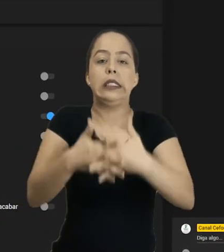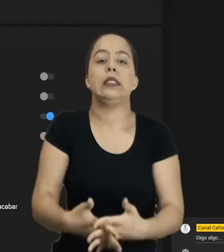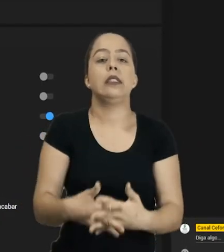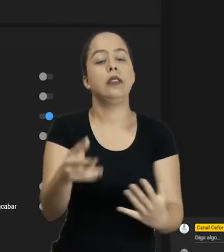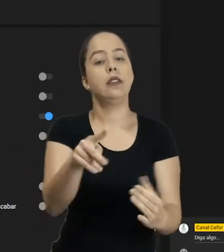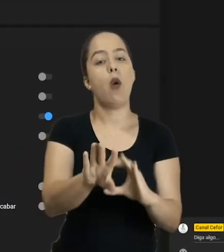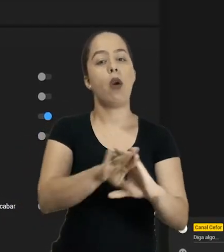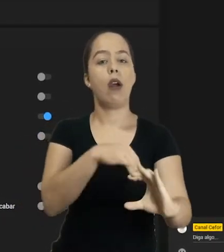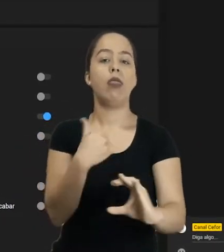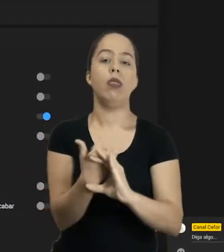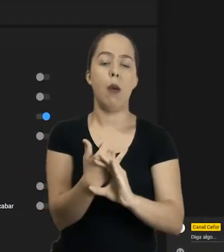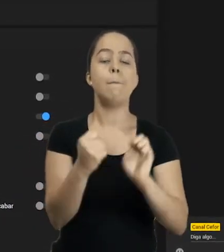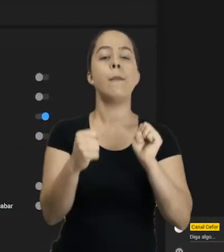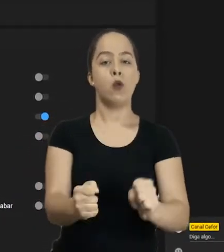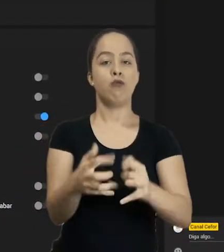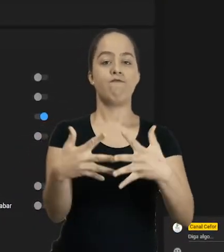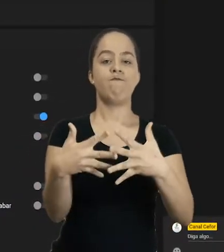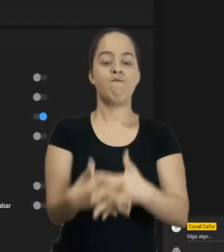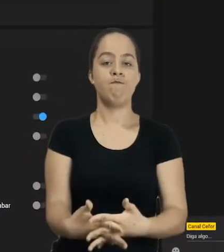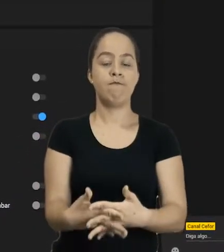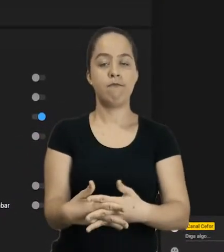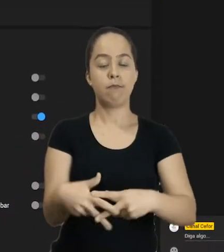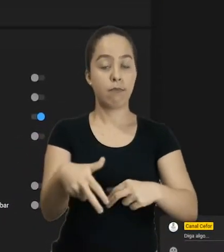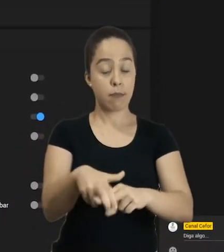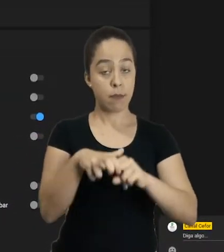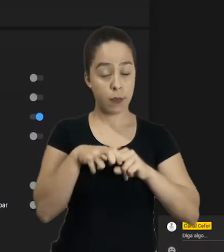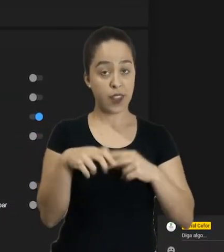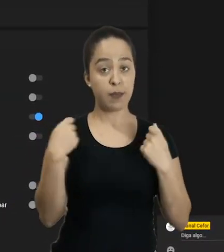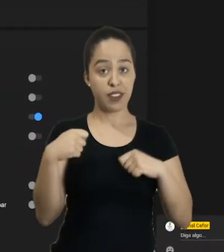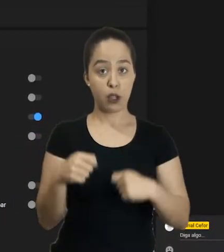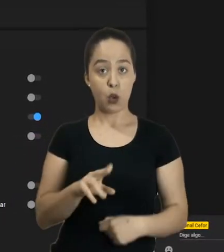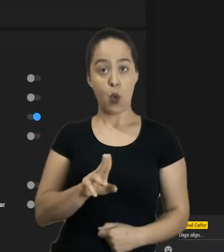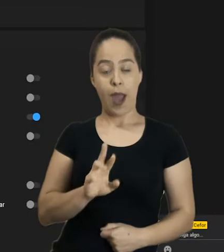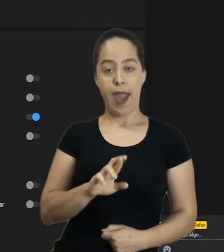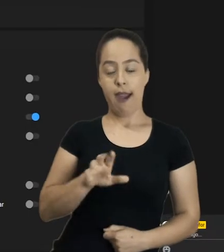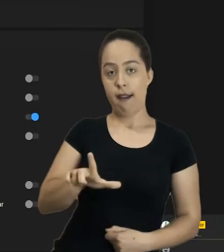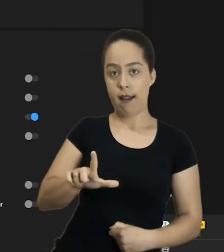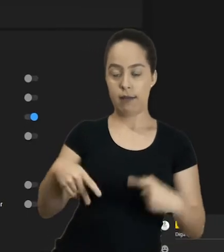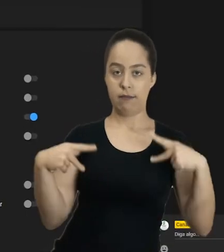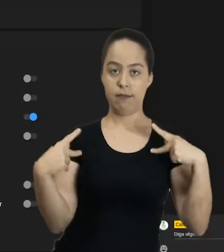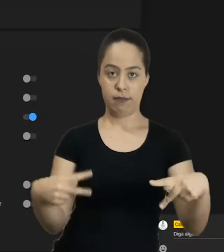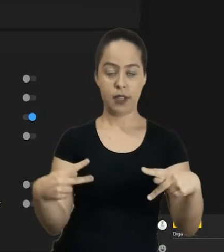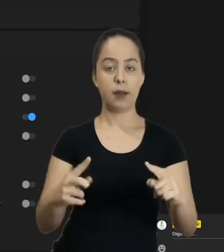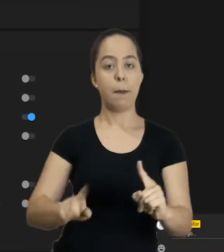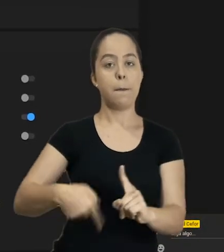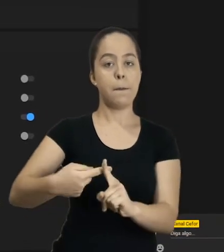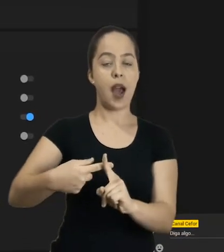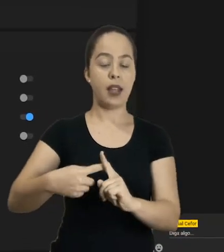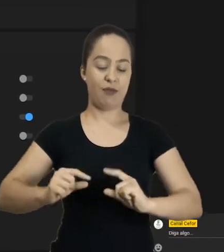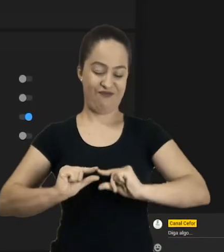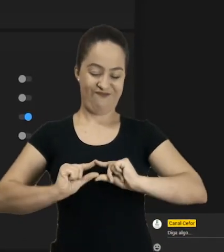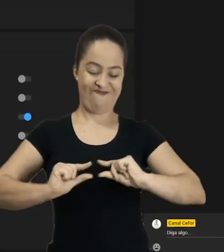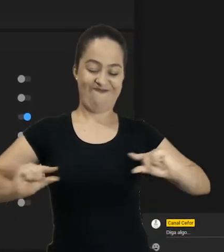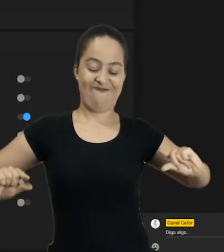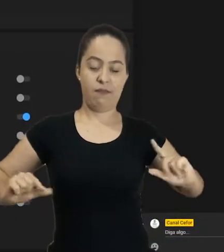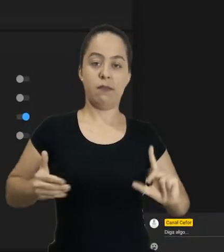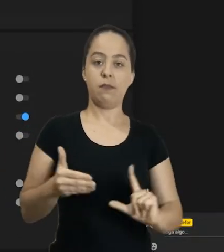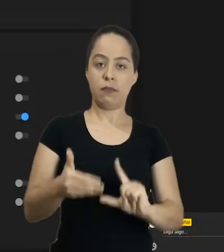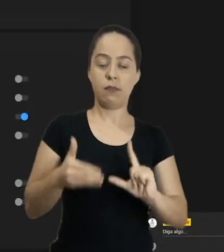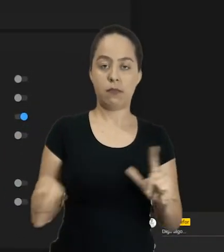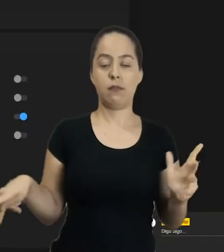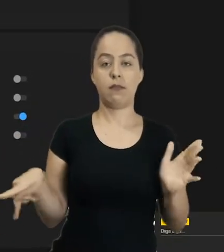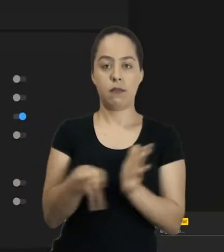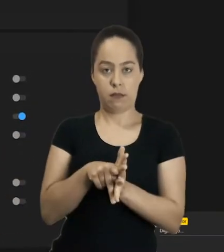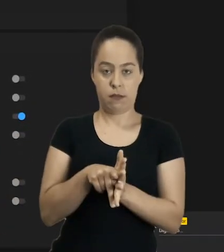Nós vamos precisar dessa URL e da chave de transmissão. Vou copiar aqui a